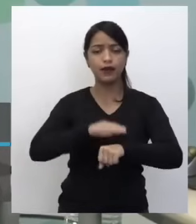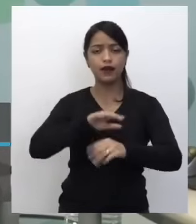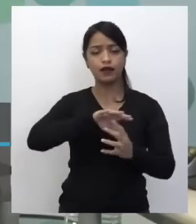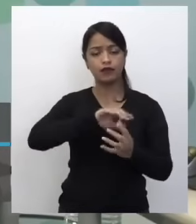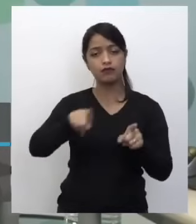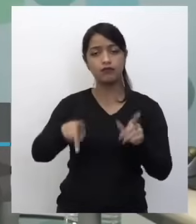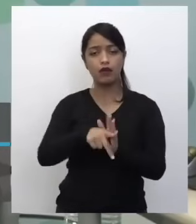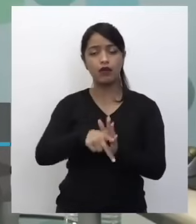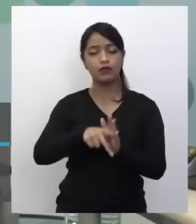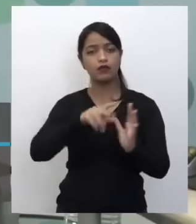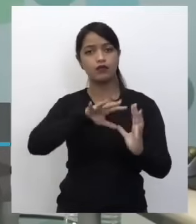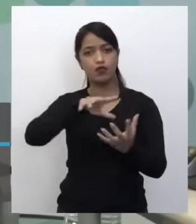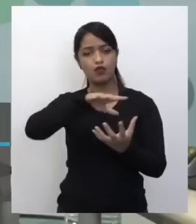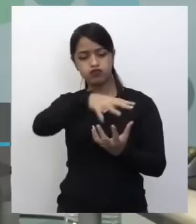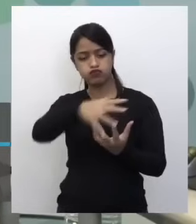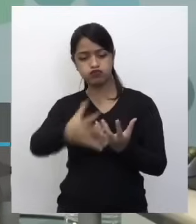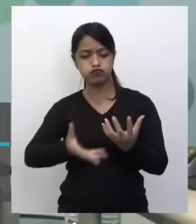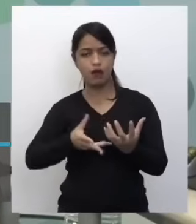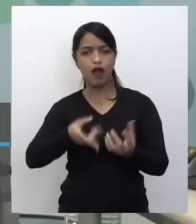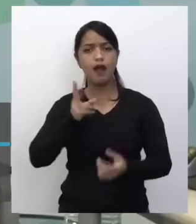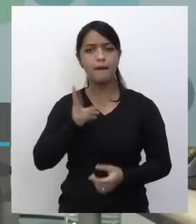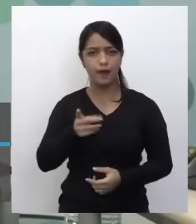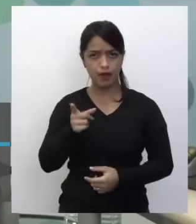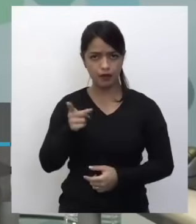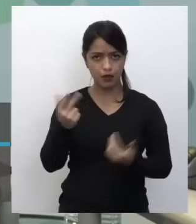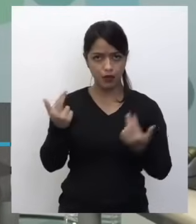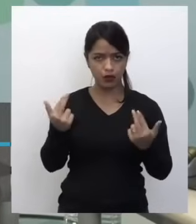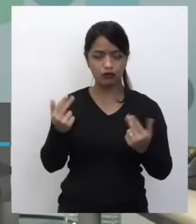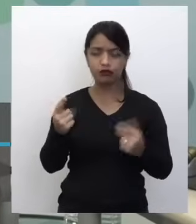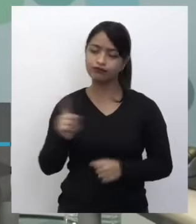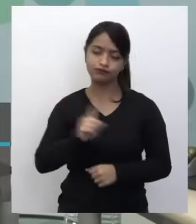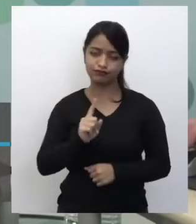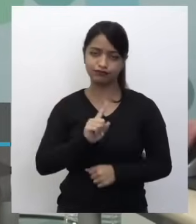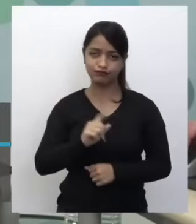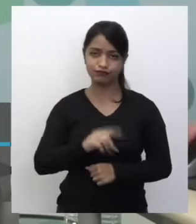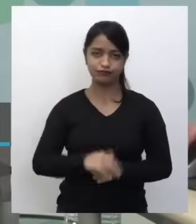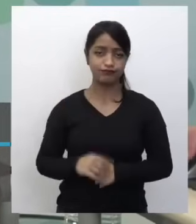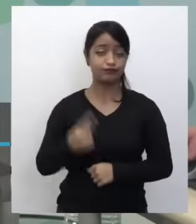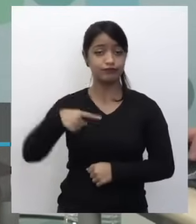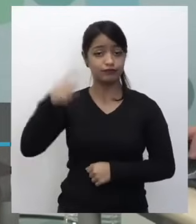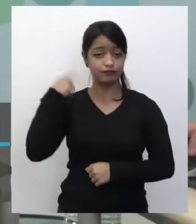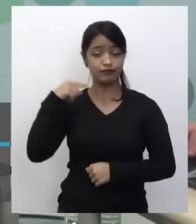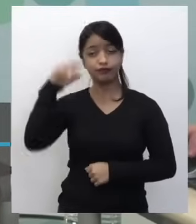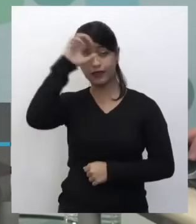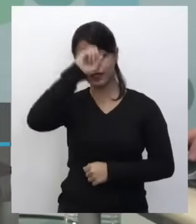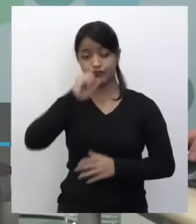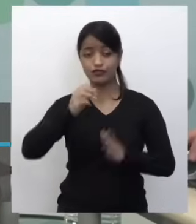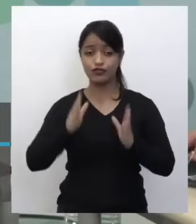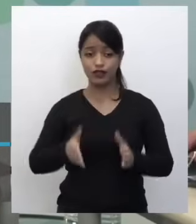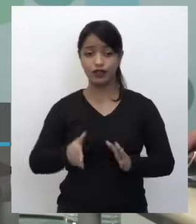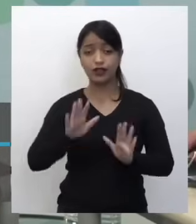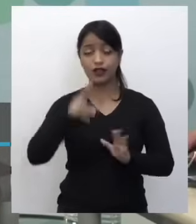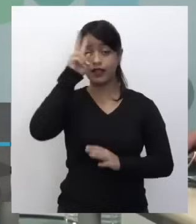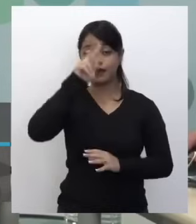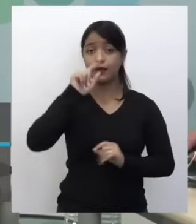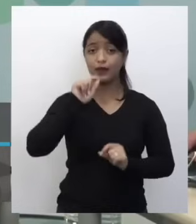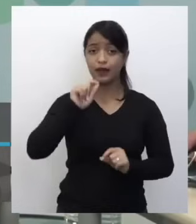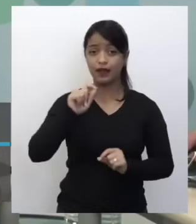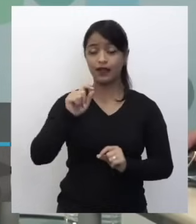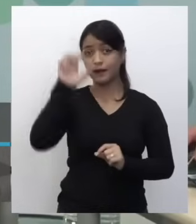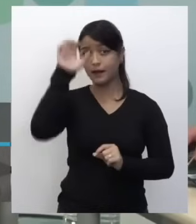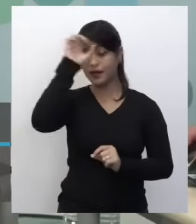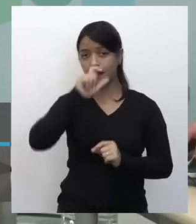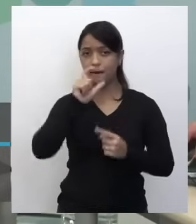se referem à mesma coisa. Na aula passada, inclusive, nós discutimos isso. Lembrando, né, que nós usamos até algumas palavrinhas, né,